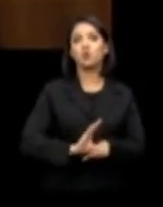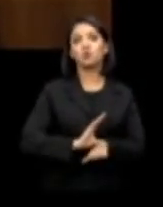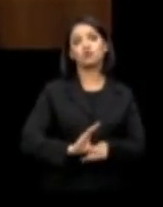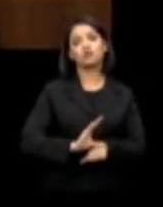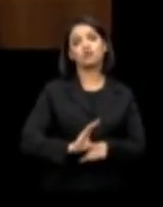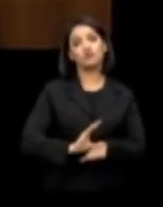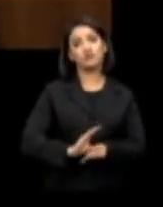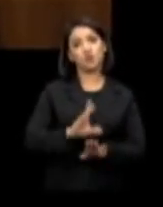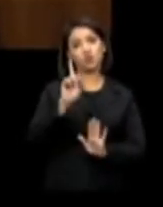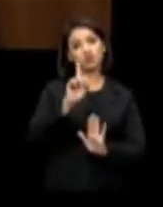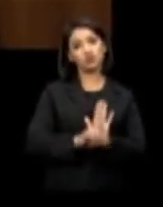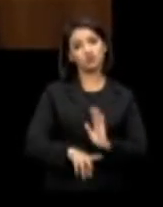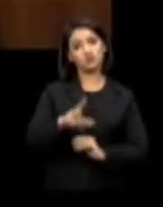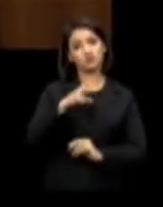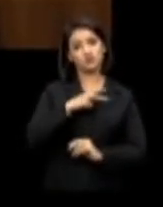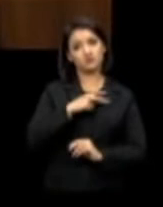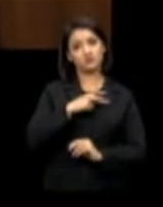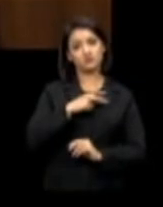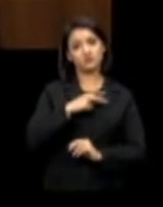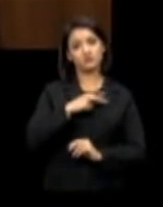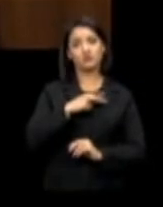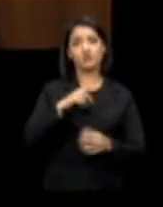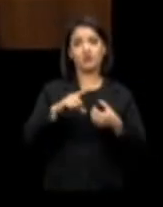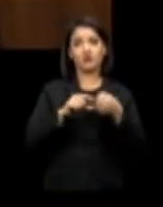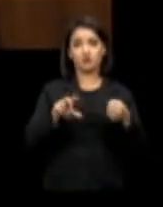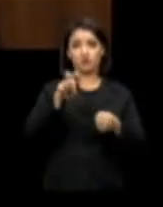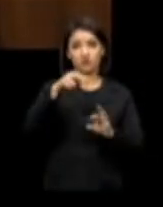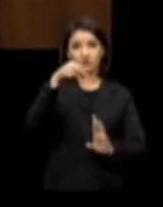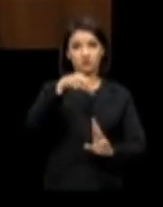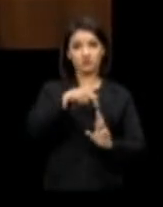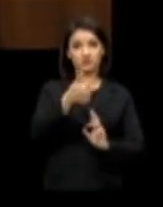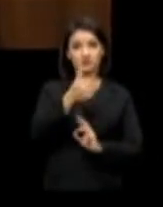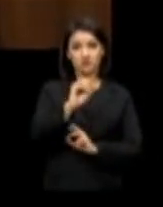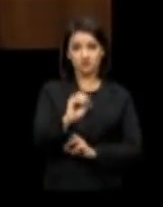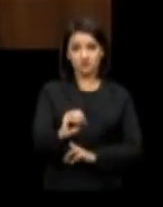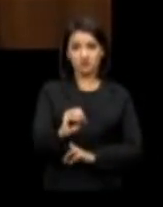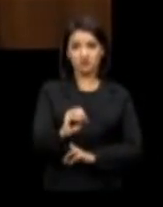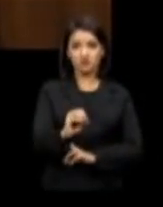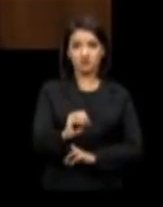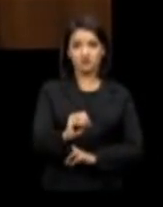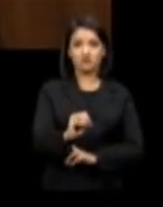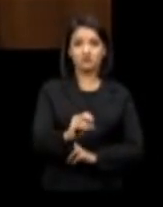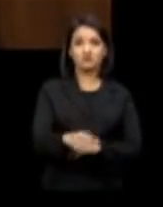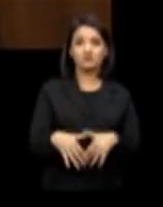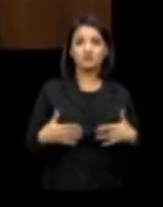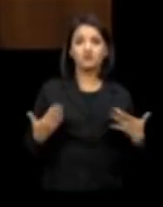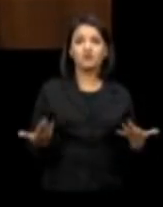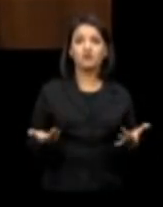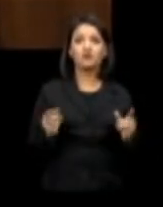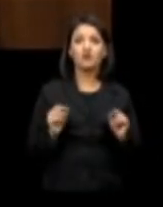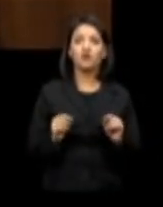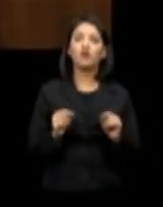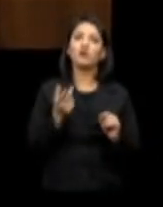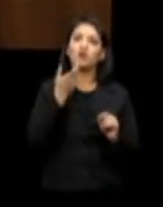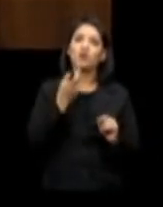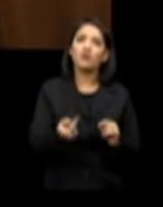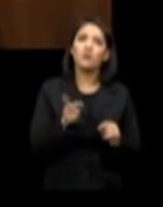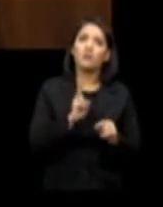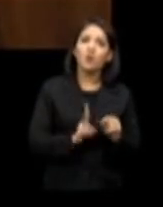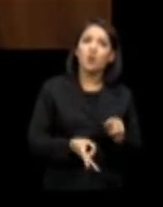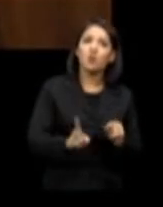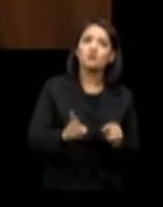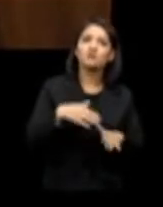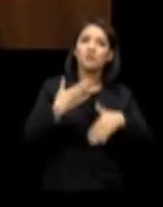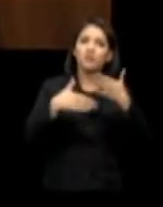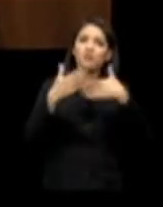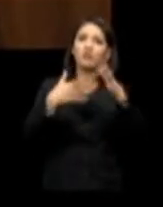à privacidade, aqui o quinto inciso 10, face aos riscos desencadeados pelo constante avanço